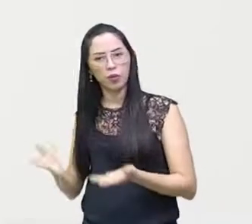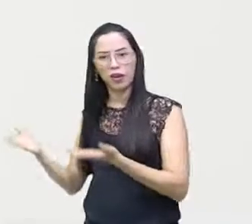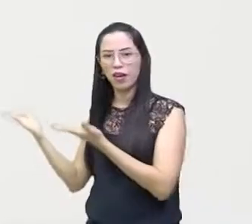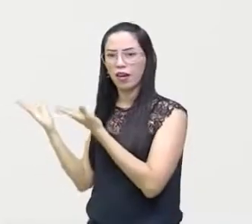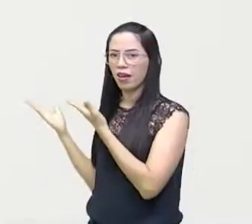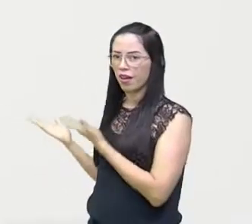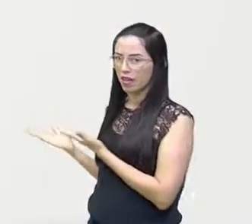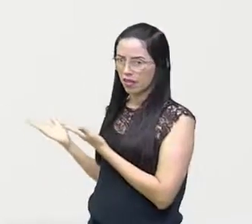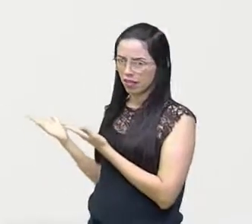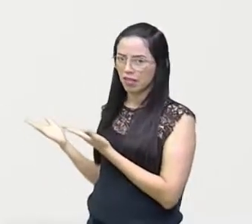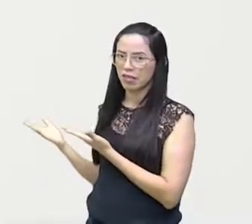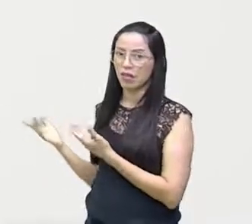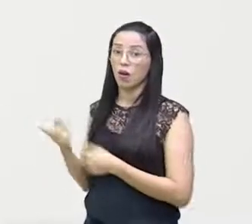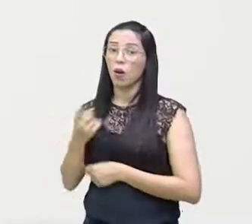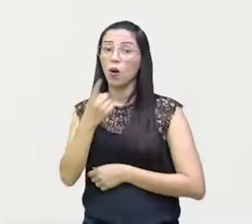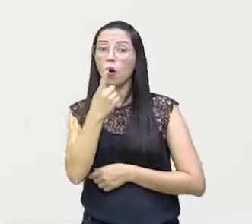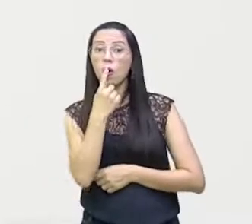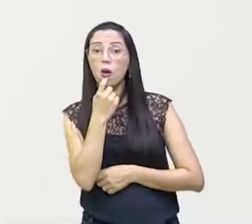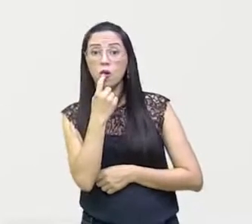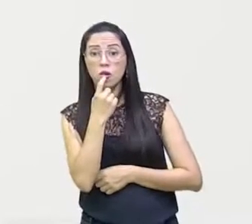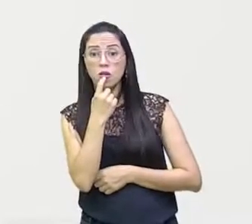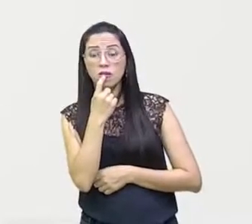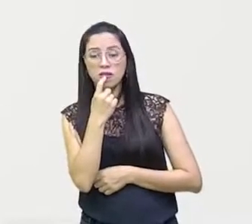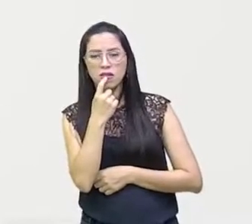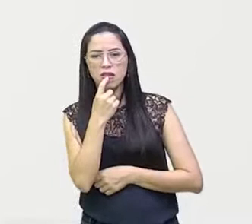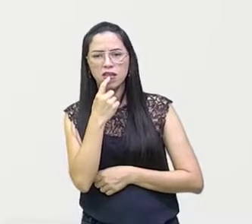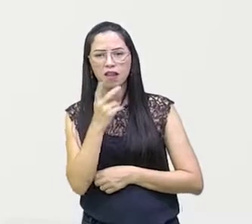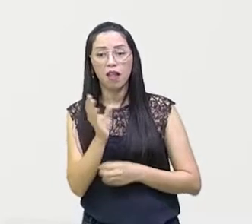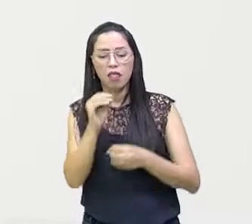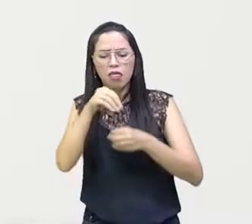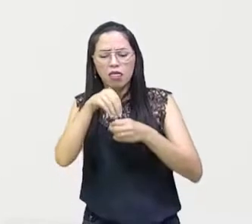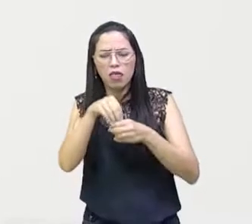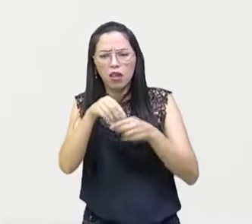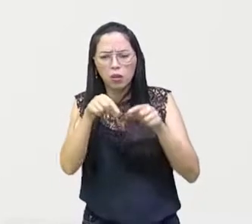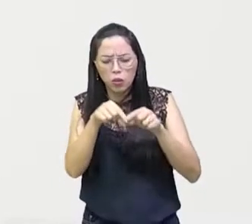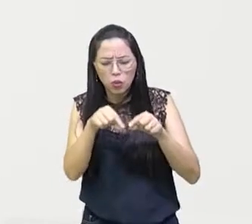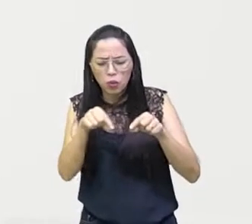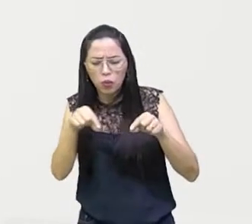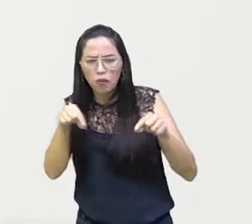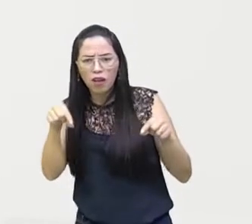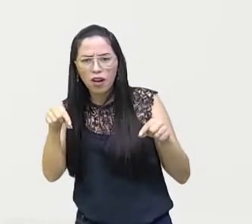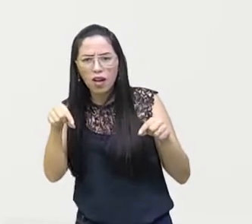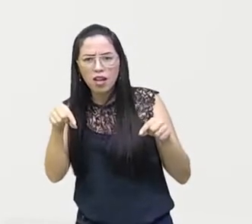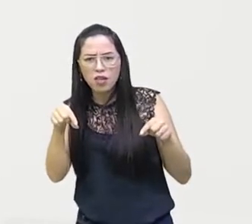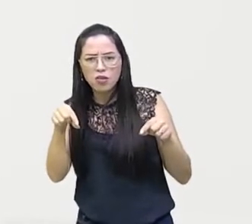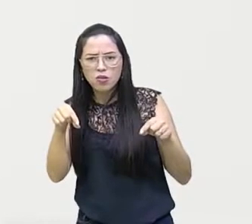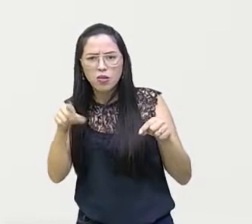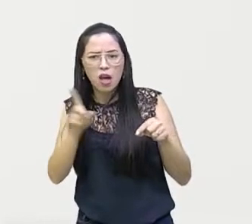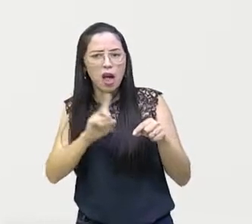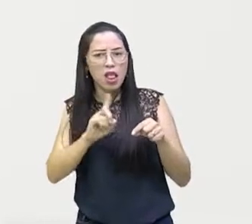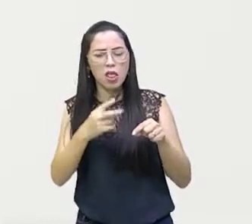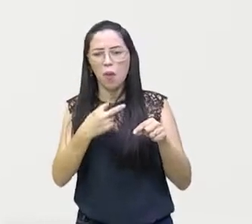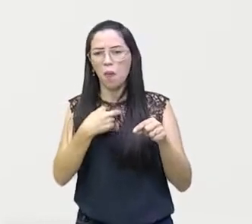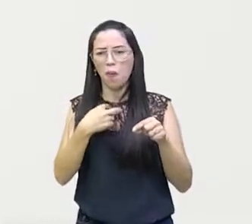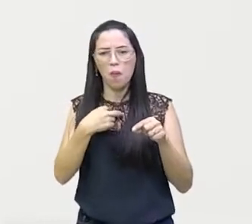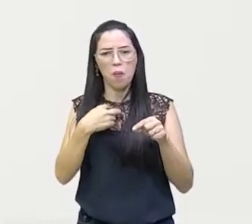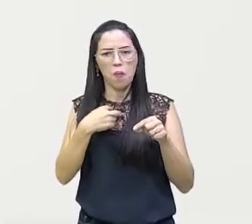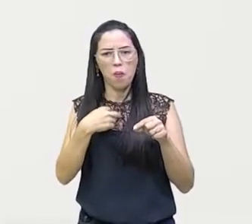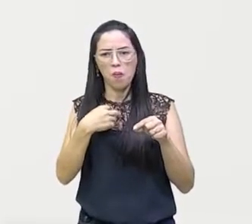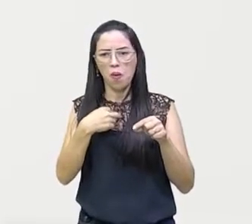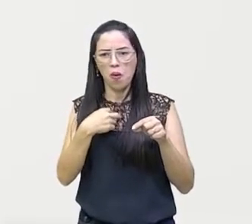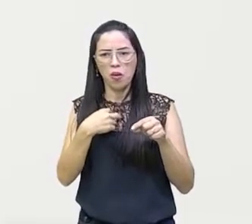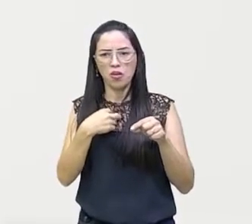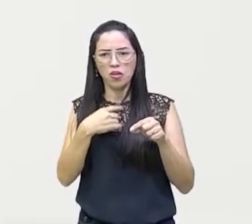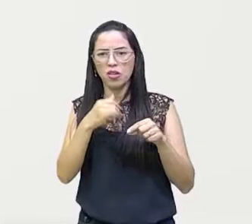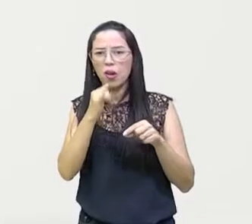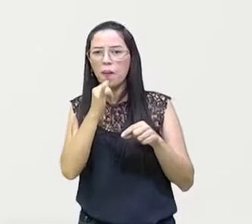nunca sai. Então, o sangue ele permanece nos vasos, ele não sai, ele não pode sair. É diferente